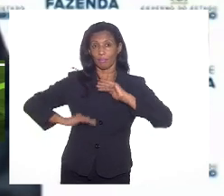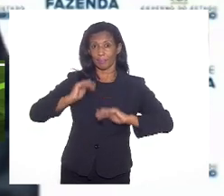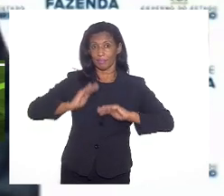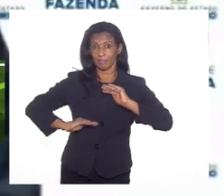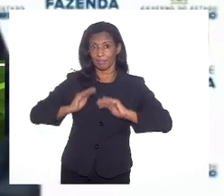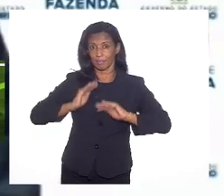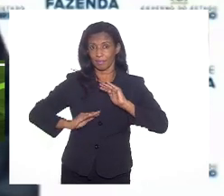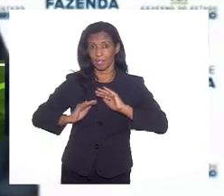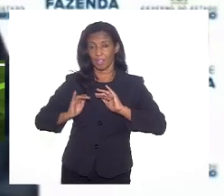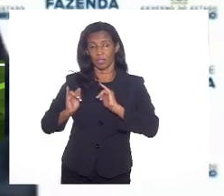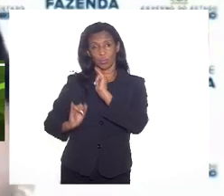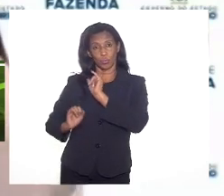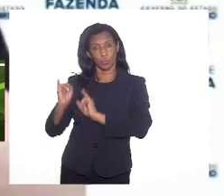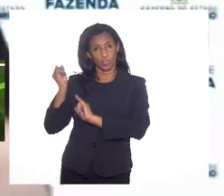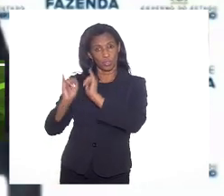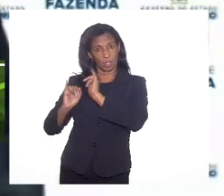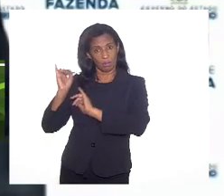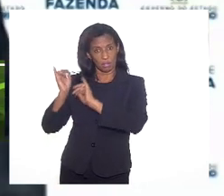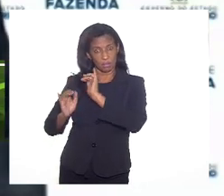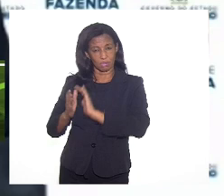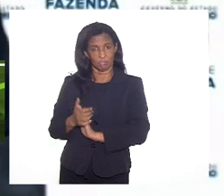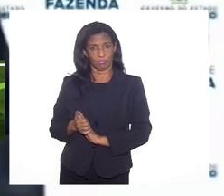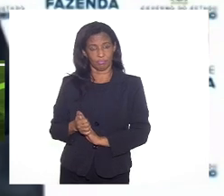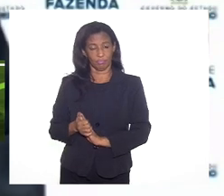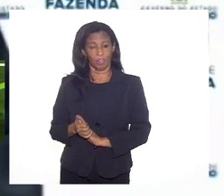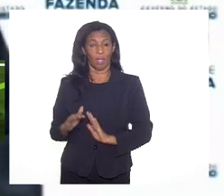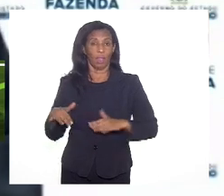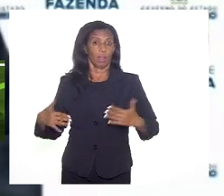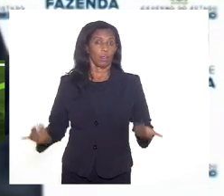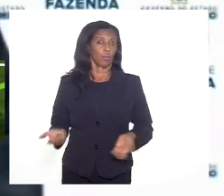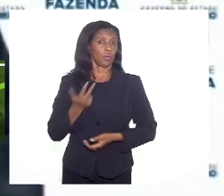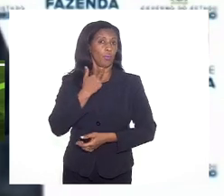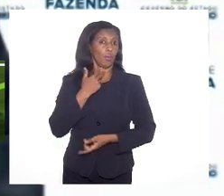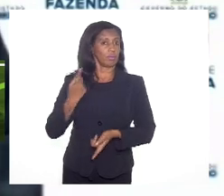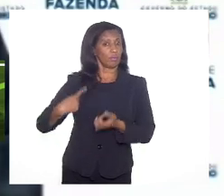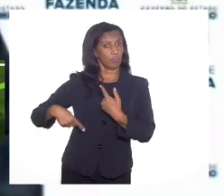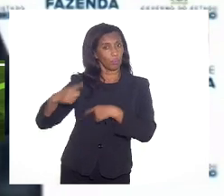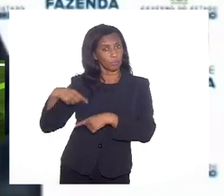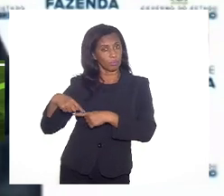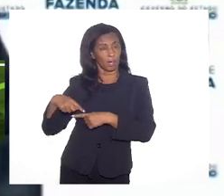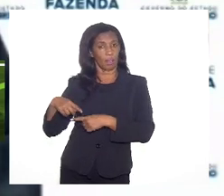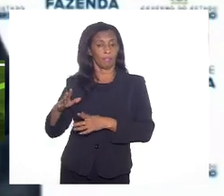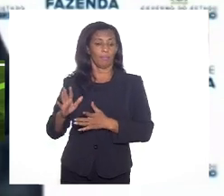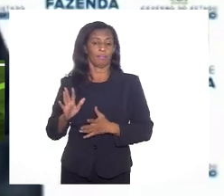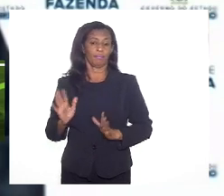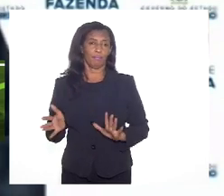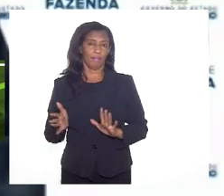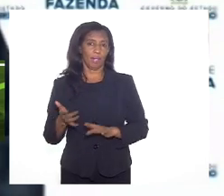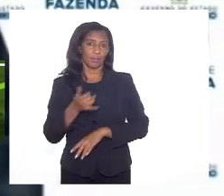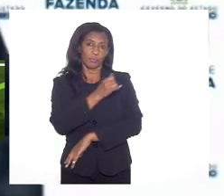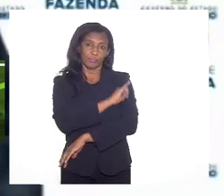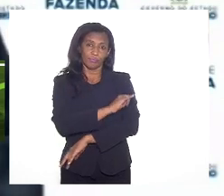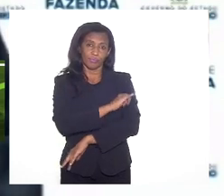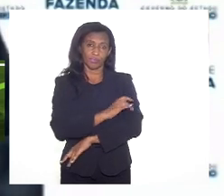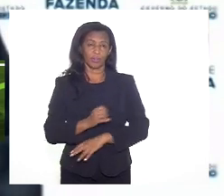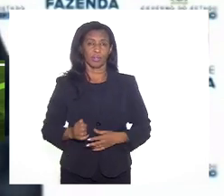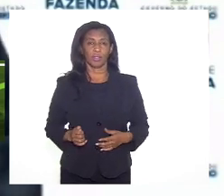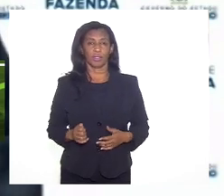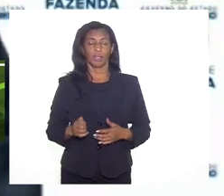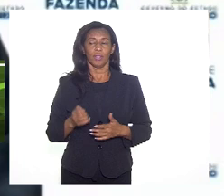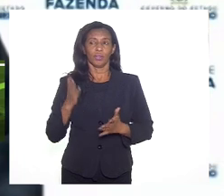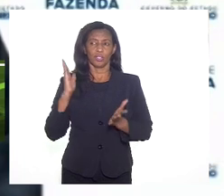de industrialização. Não que não possa retomar, mas acho que a vocação do Rio está numa